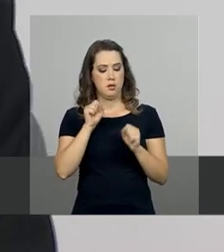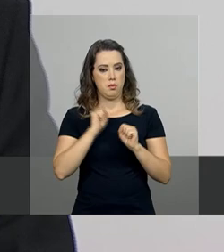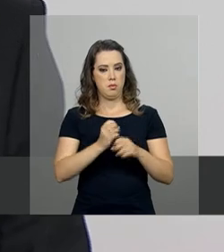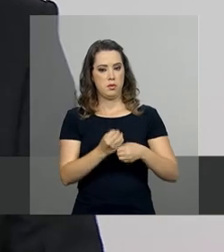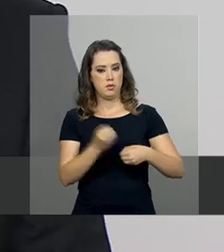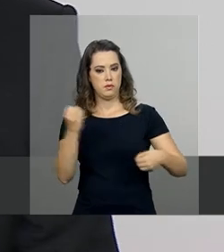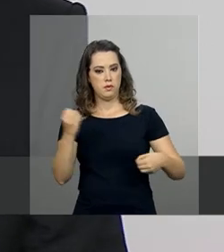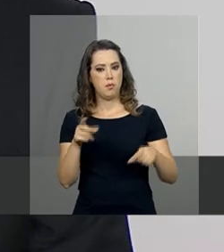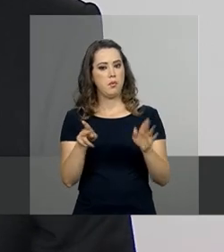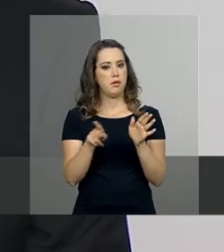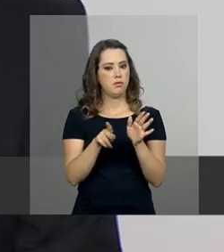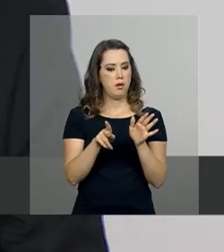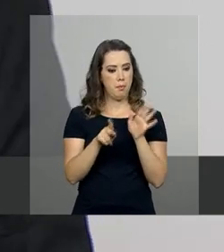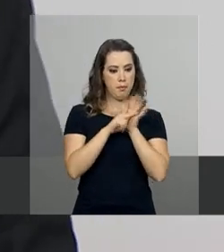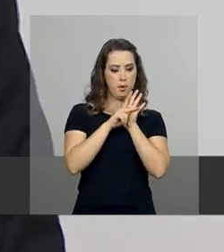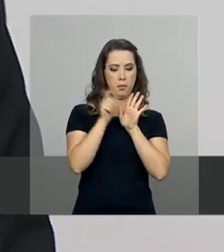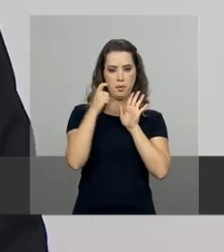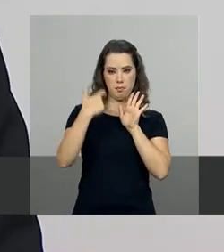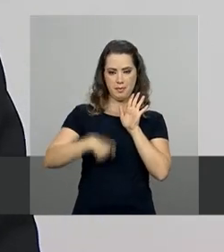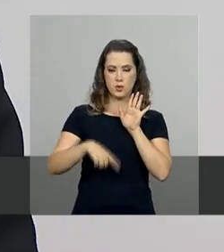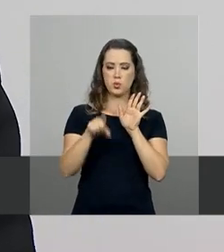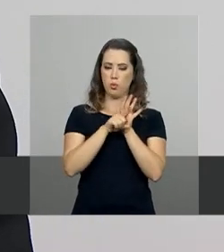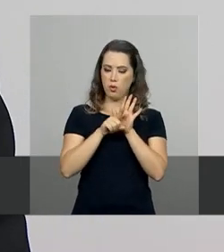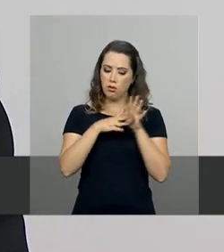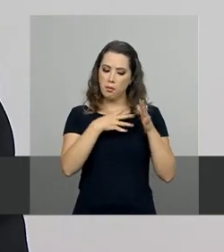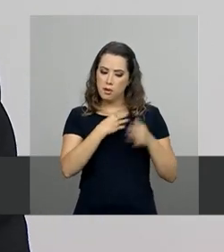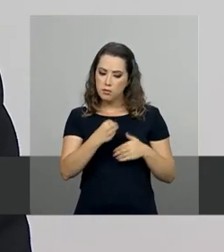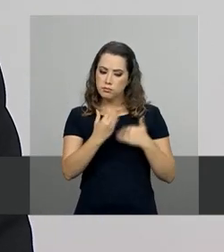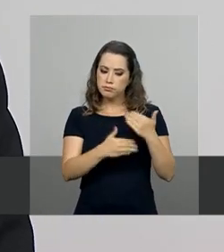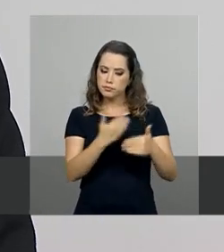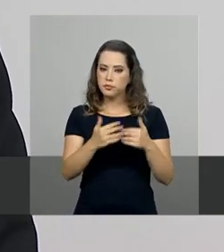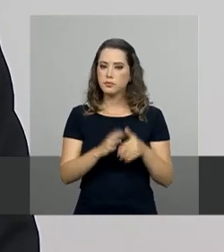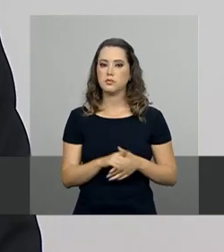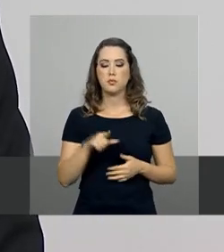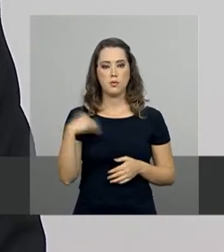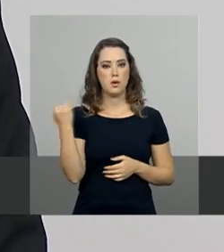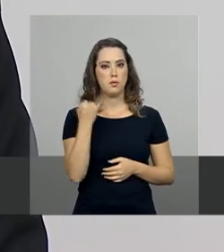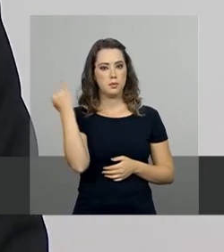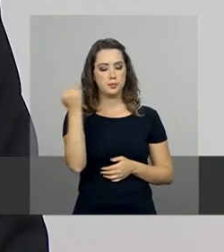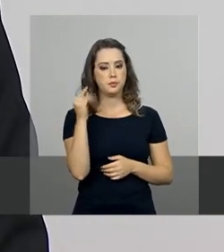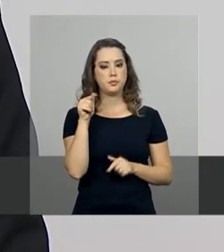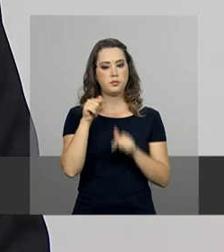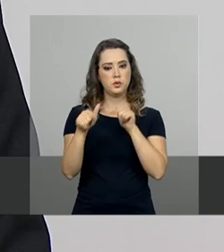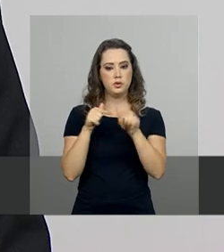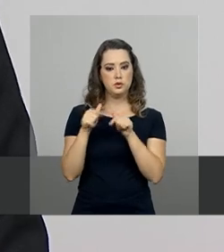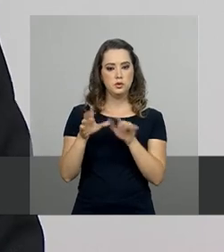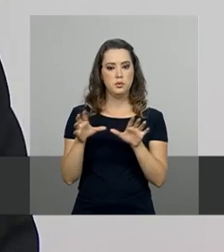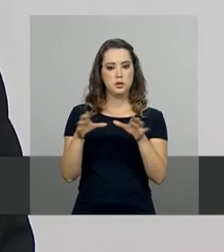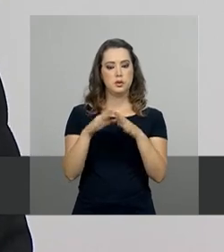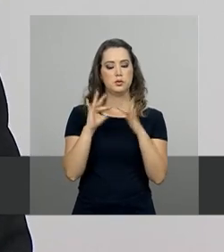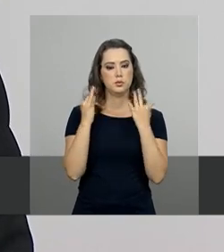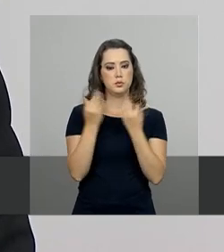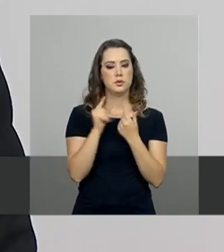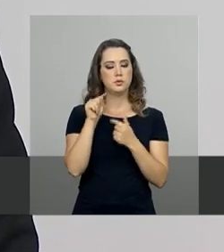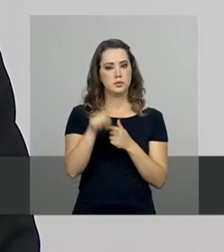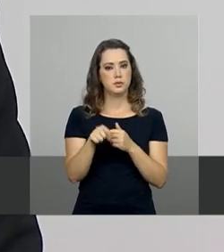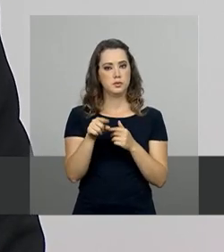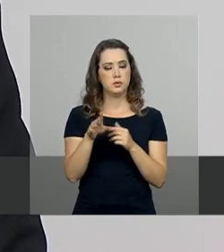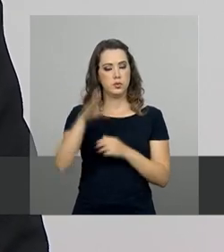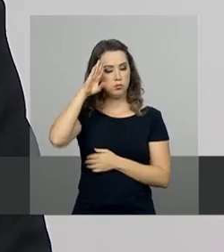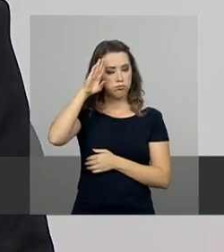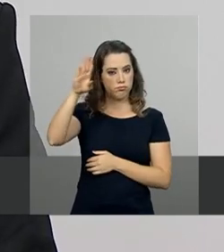também muito importante o papel que as forças desempenham por exemplo nem este momento